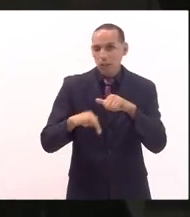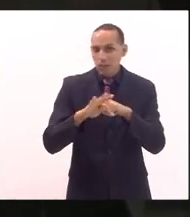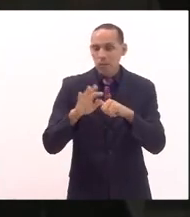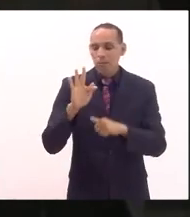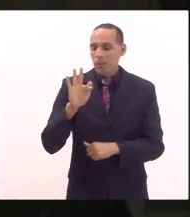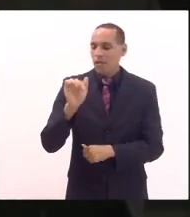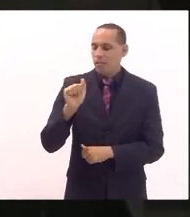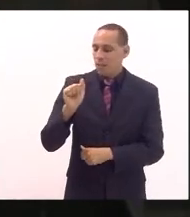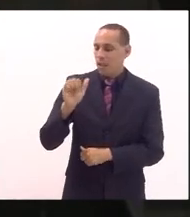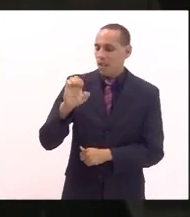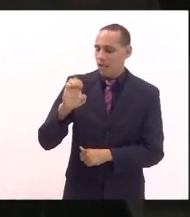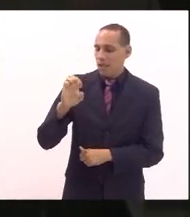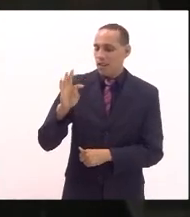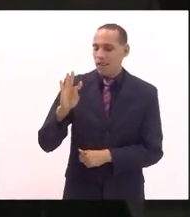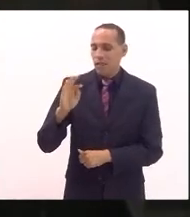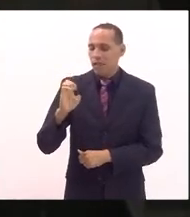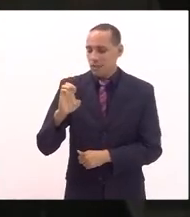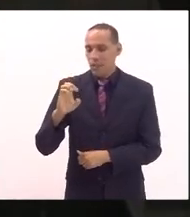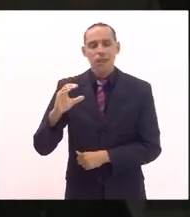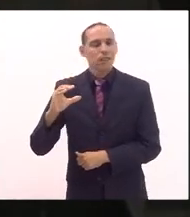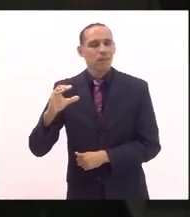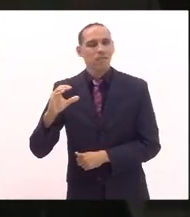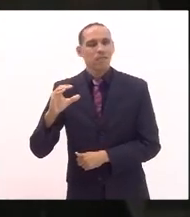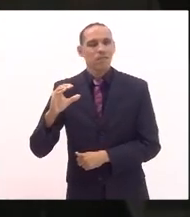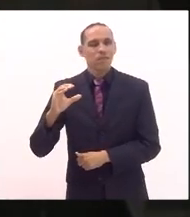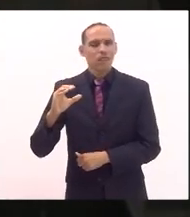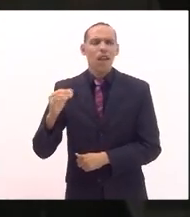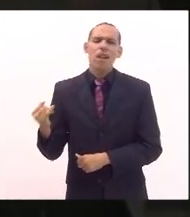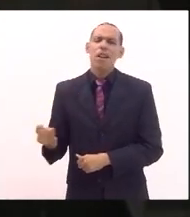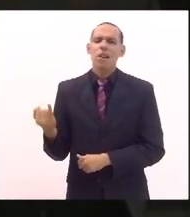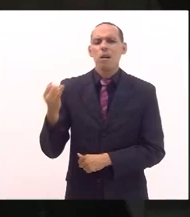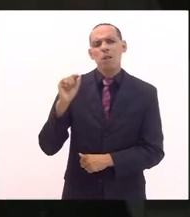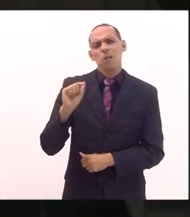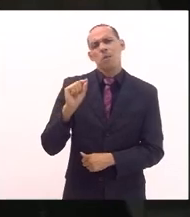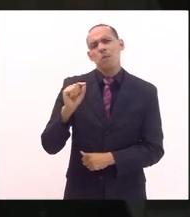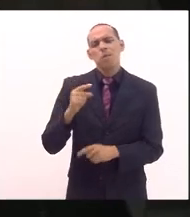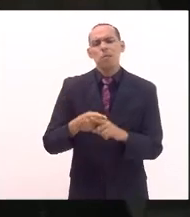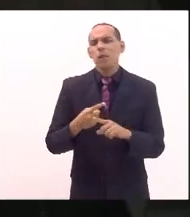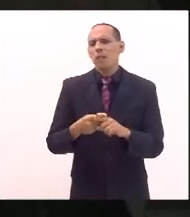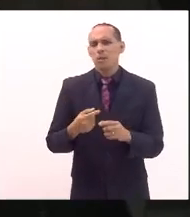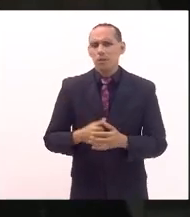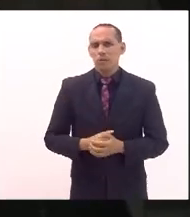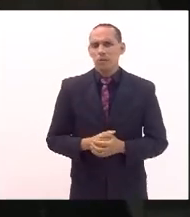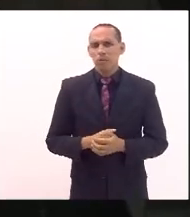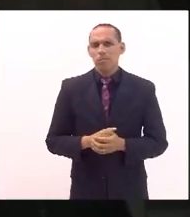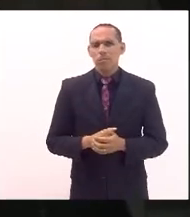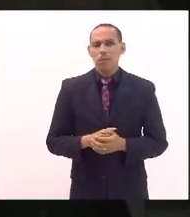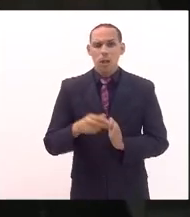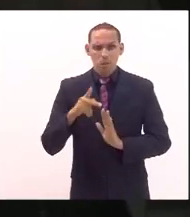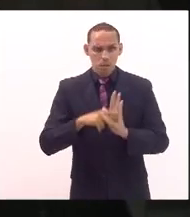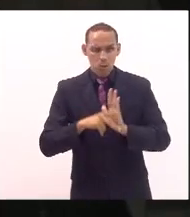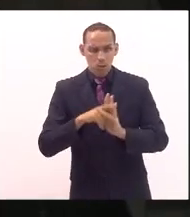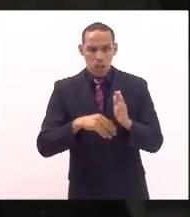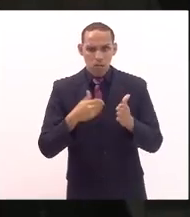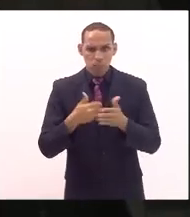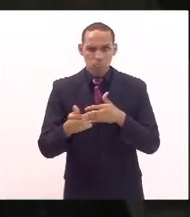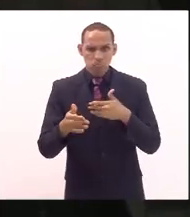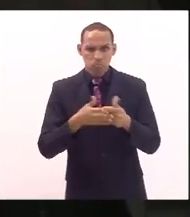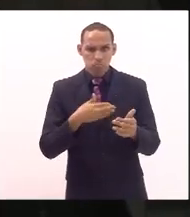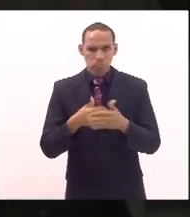e ele é importante essencialmente Porque qualquer projeto